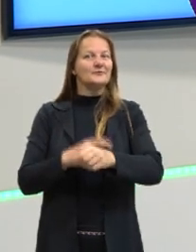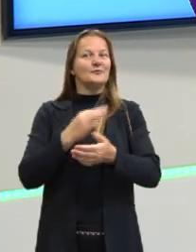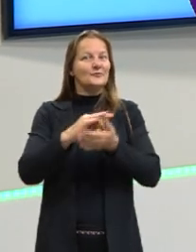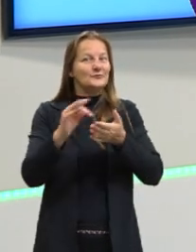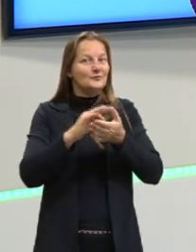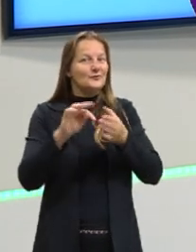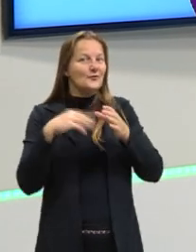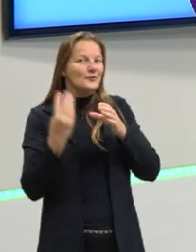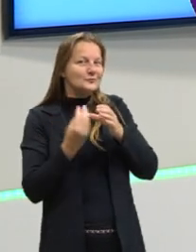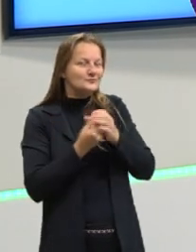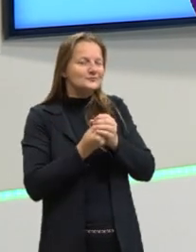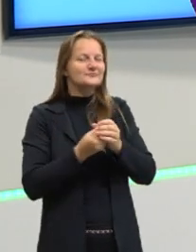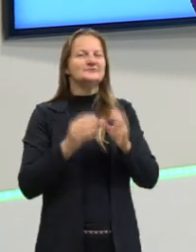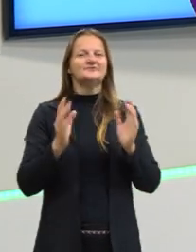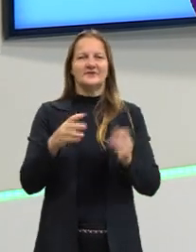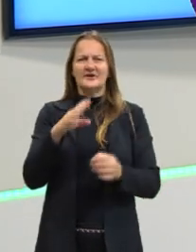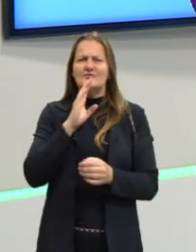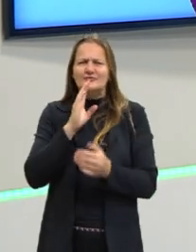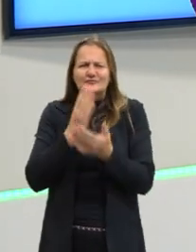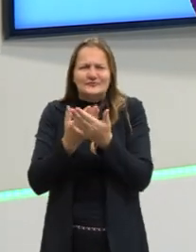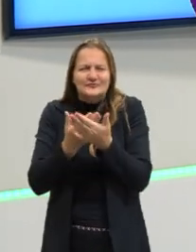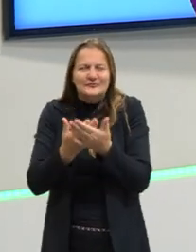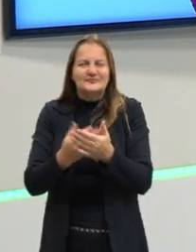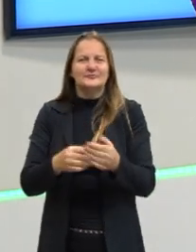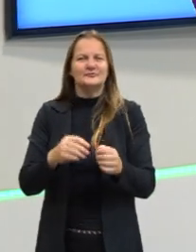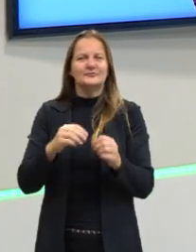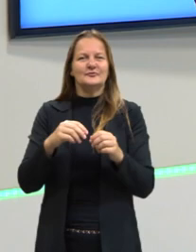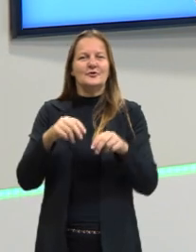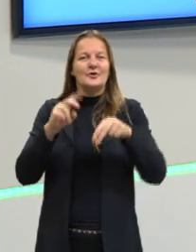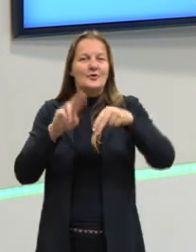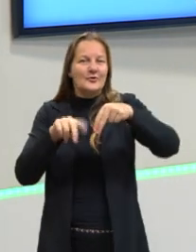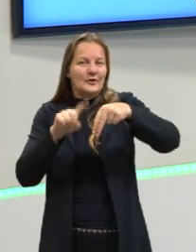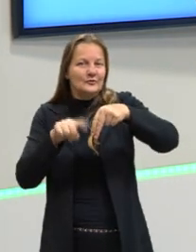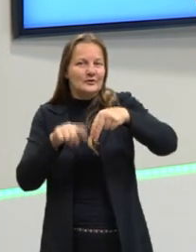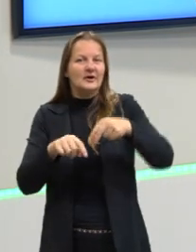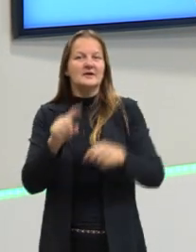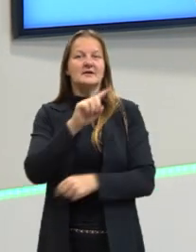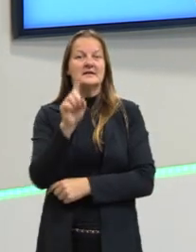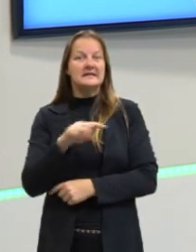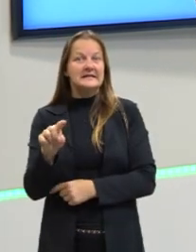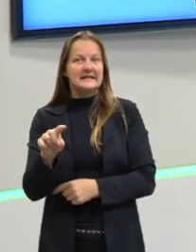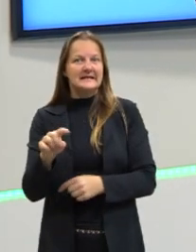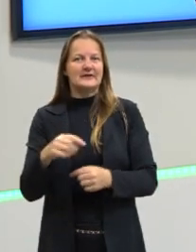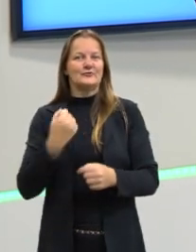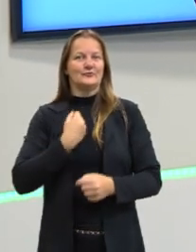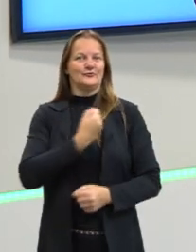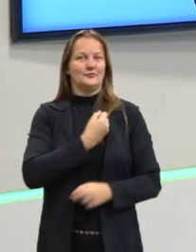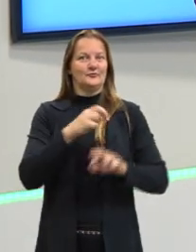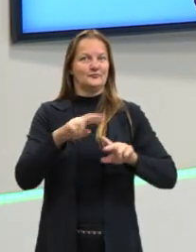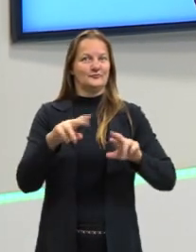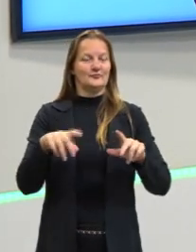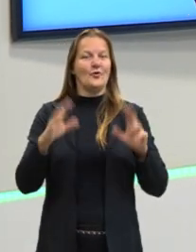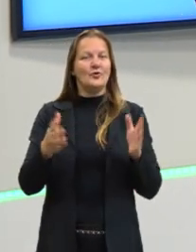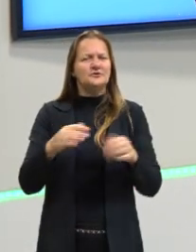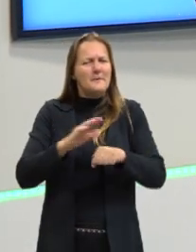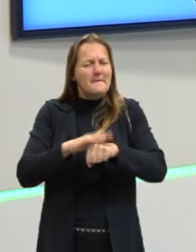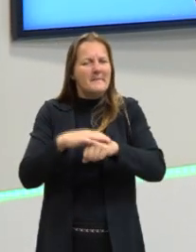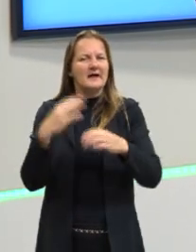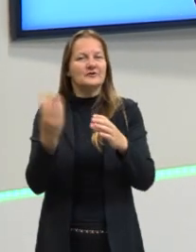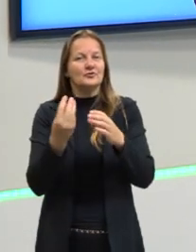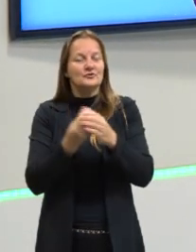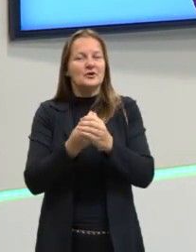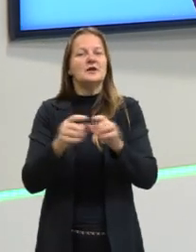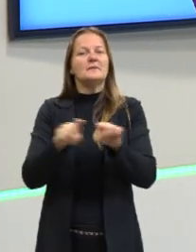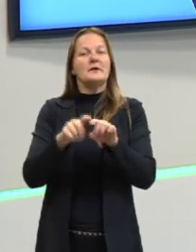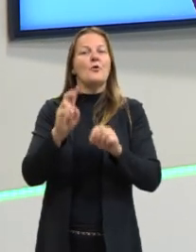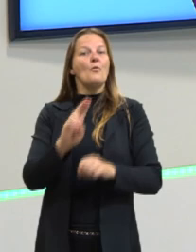conjunto alguns conjuntos já vimos naturais inteiros E hoje nós vamos ver mais alguns conjuntos E também algumas